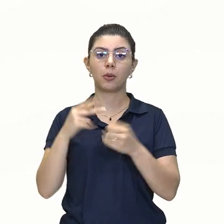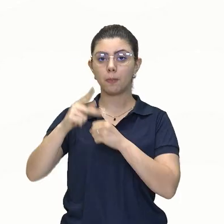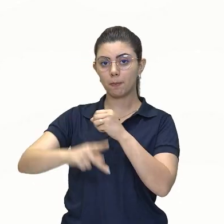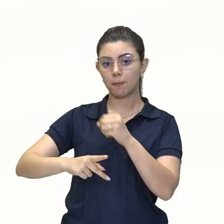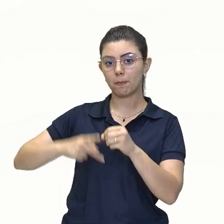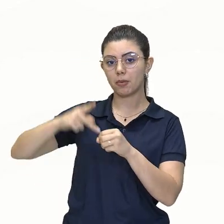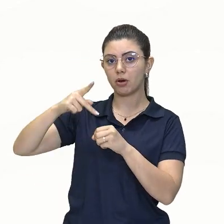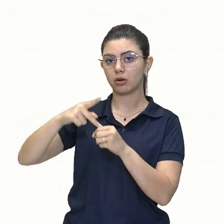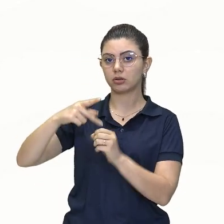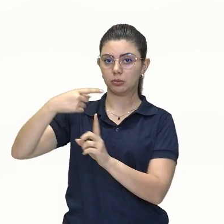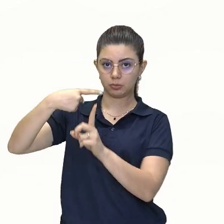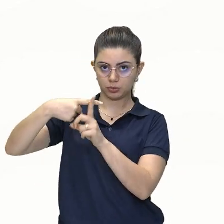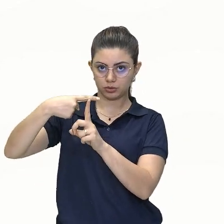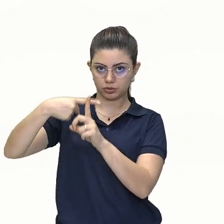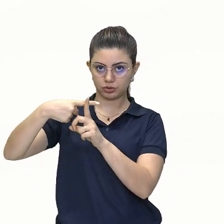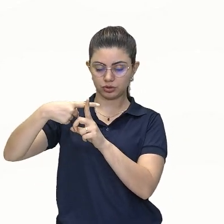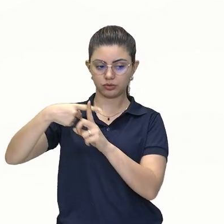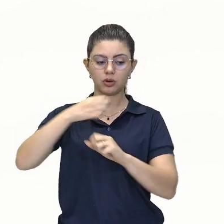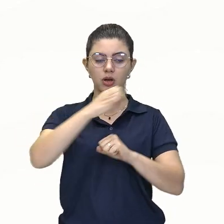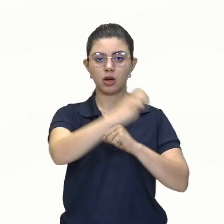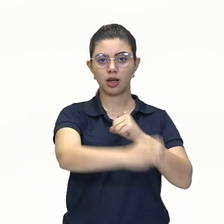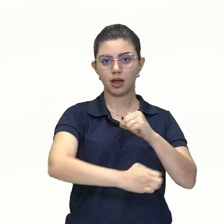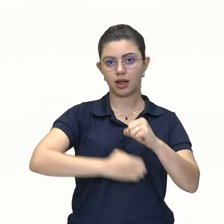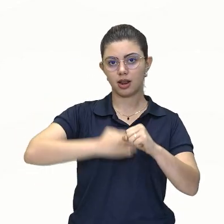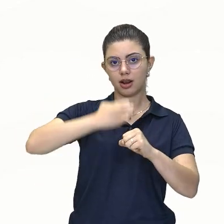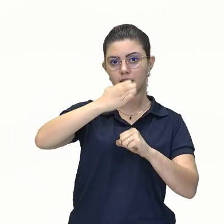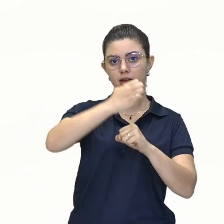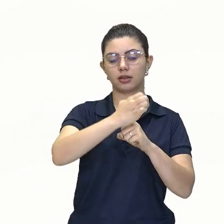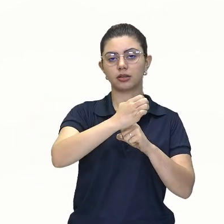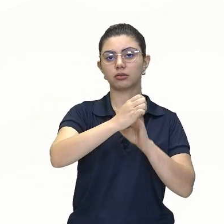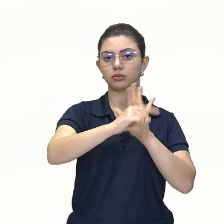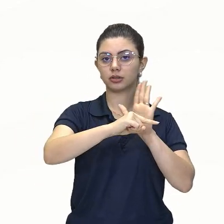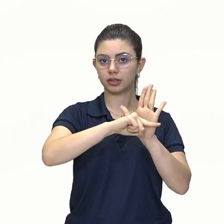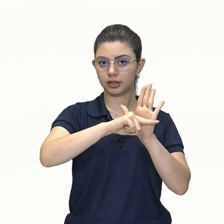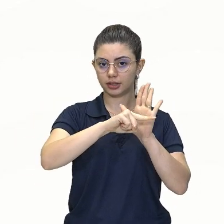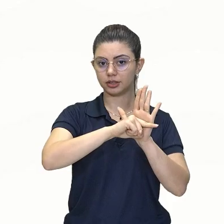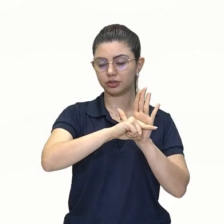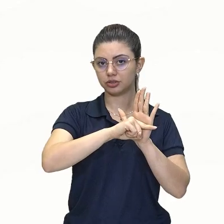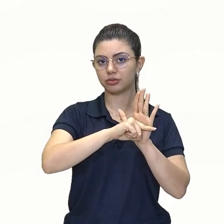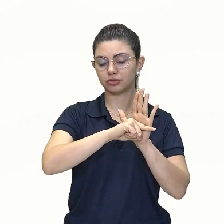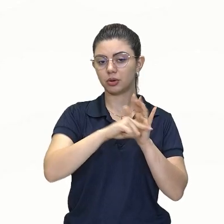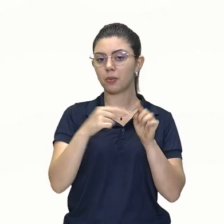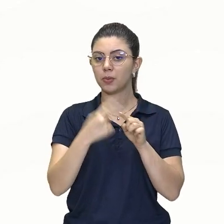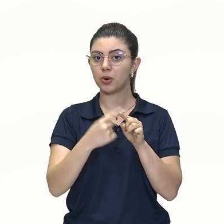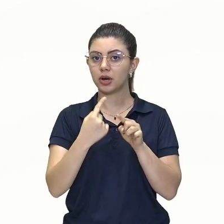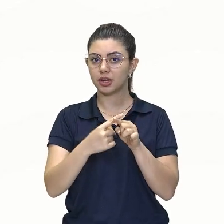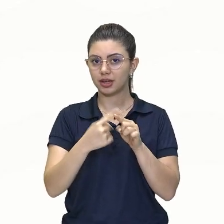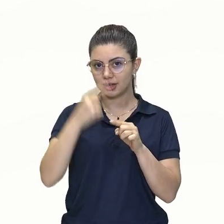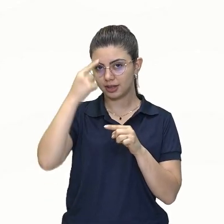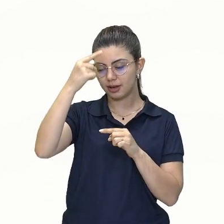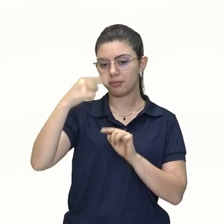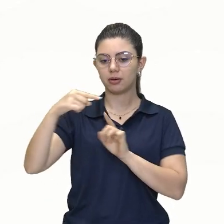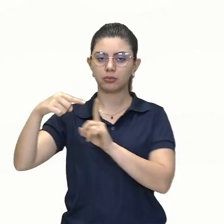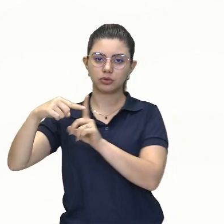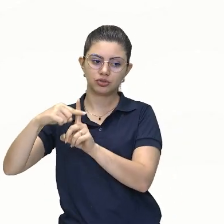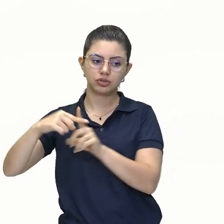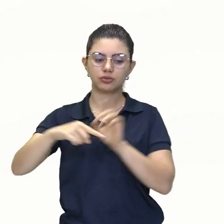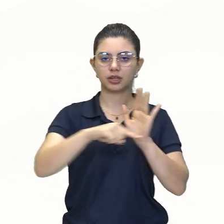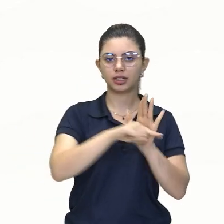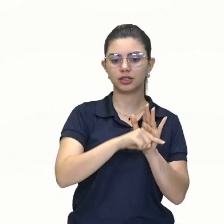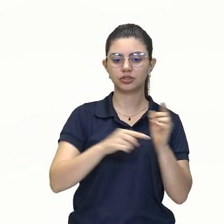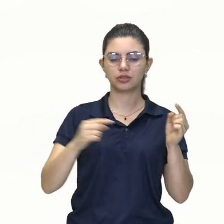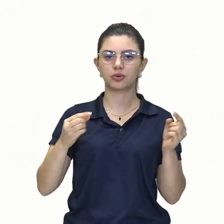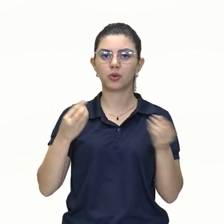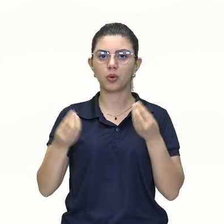carga positiva e o elétron foi atribuído a carga negativa, porque o positivo e o negativo têm comportamentos